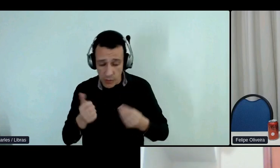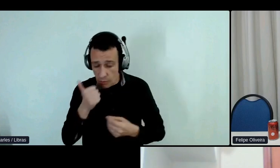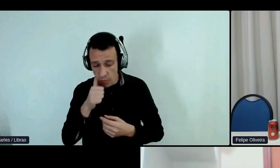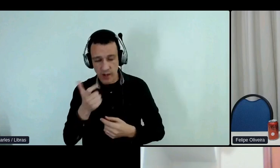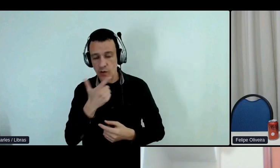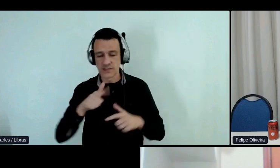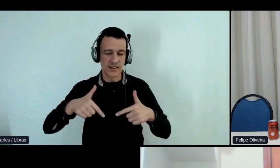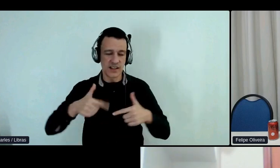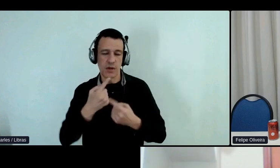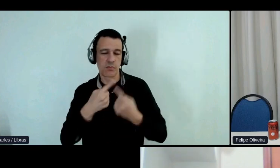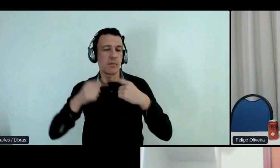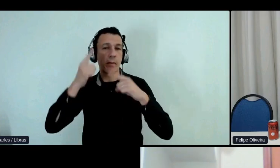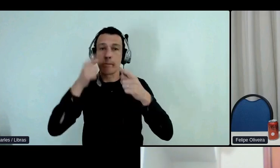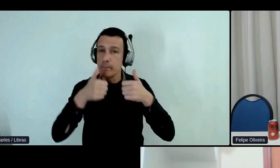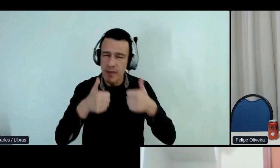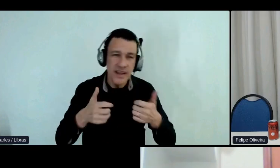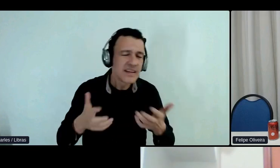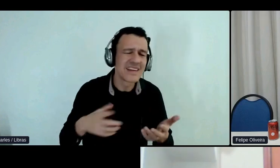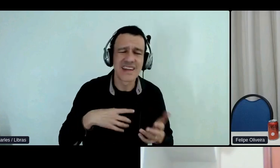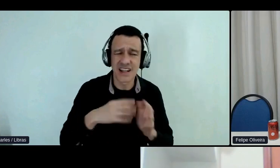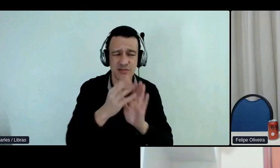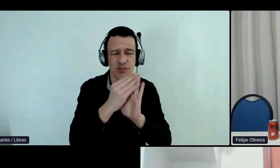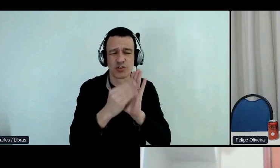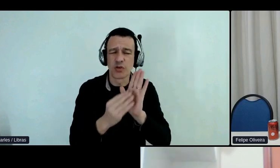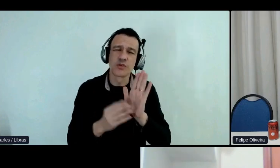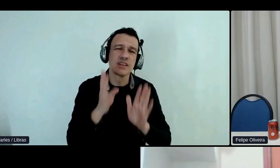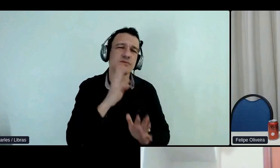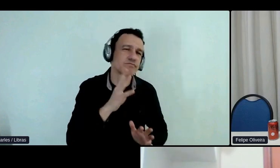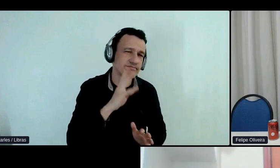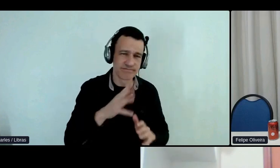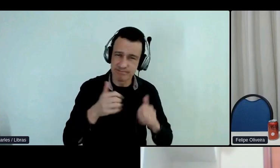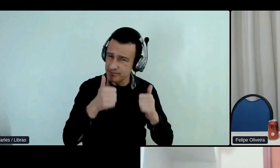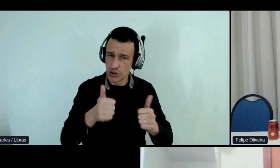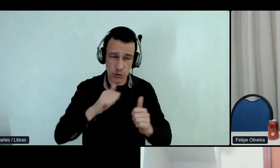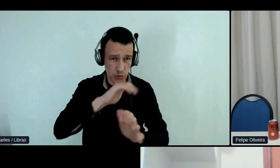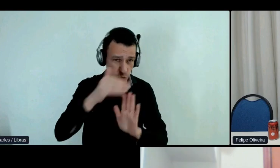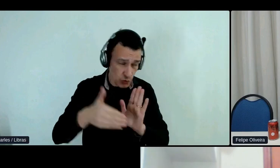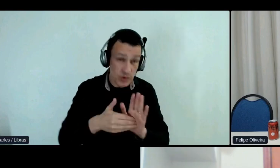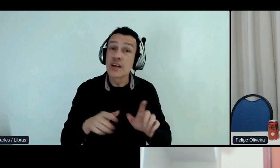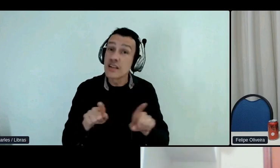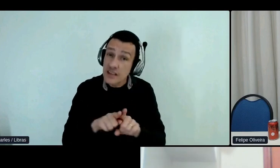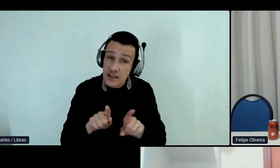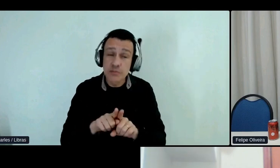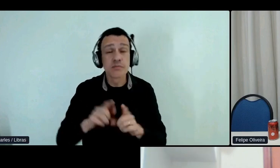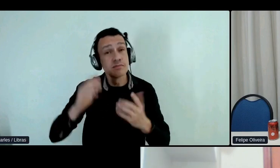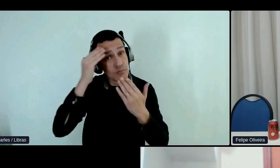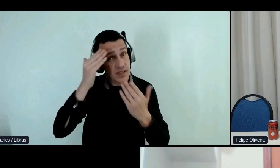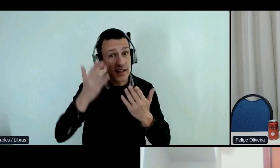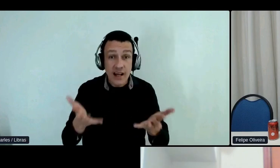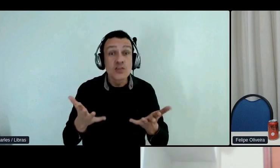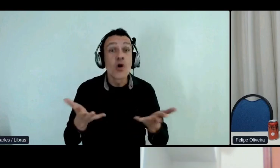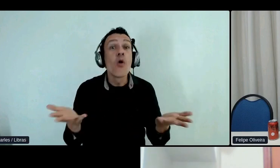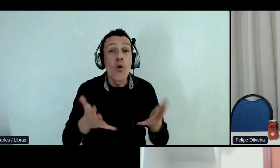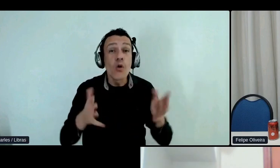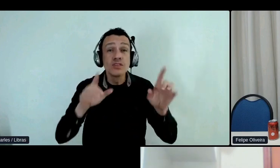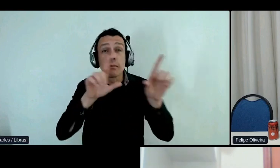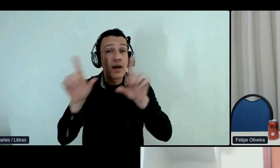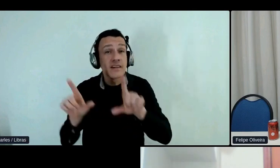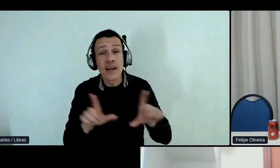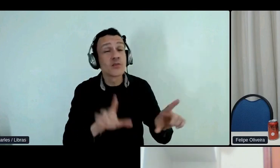ter conteúdo sobre vieses inconscientes, muito legal. Vamos falar sobre frameworks, vamos falar da relação